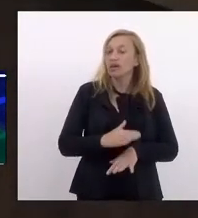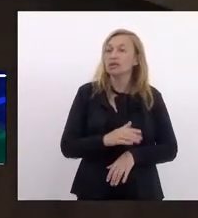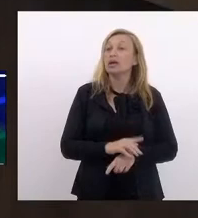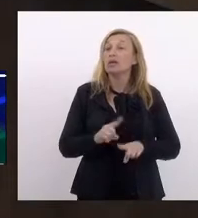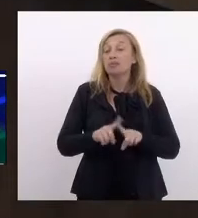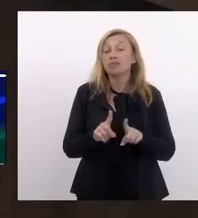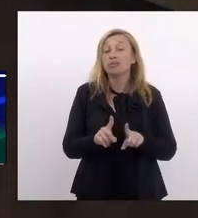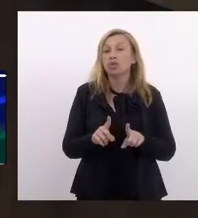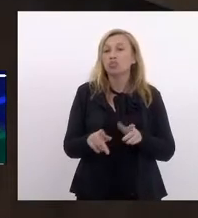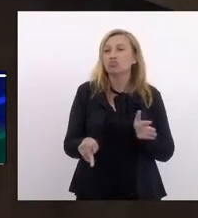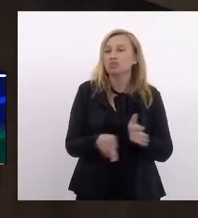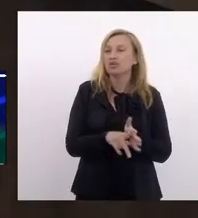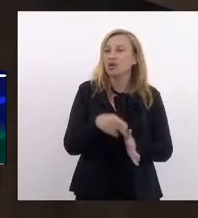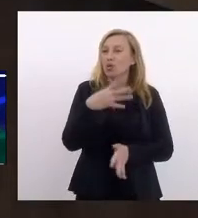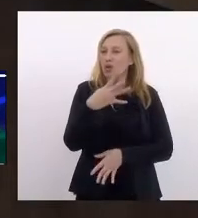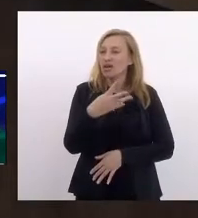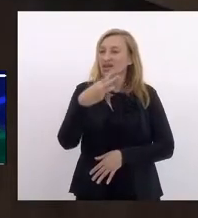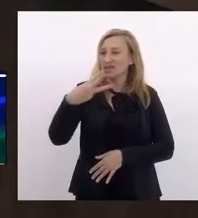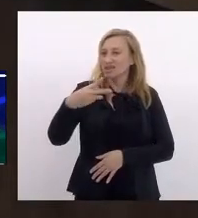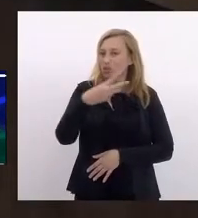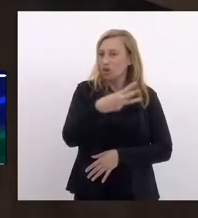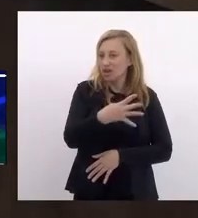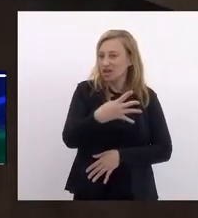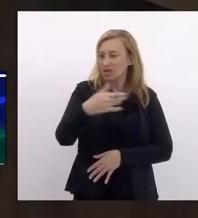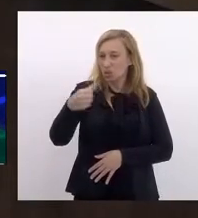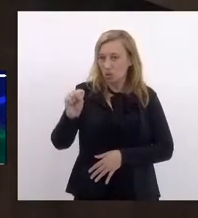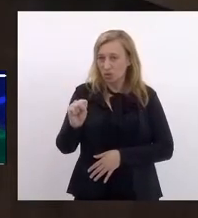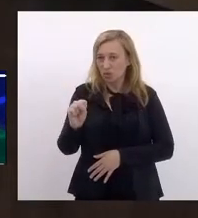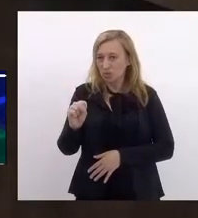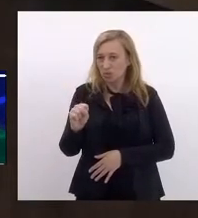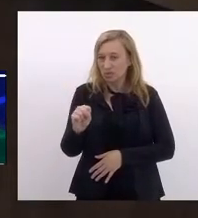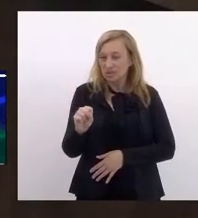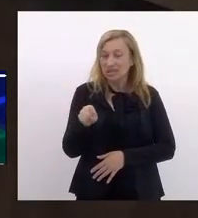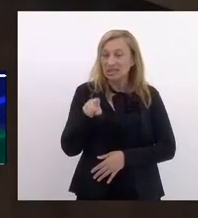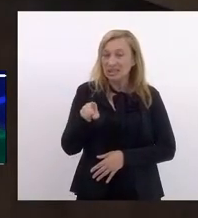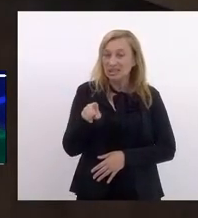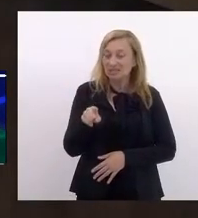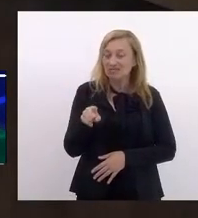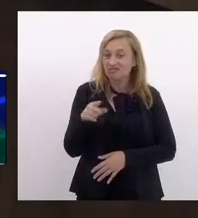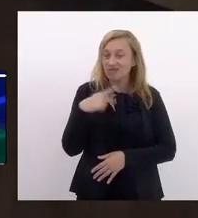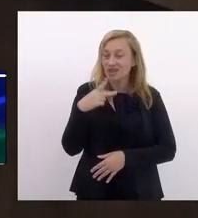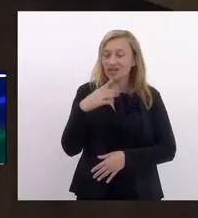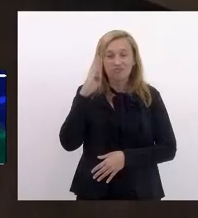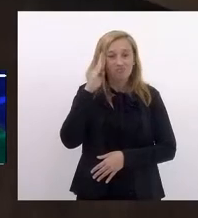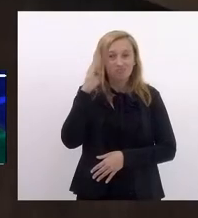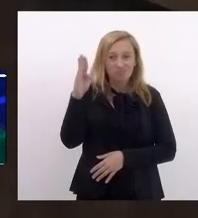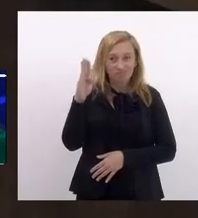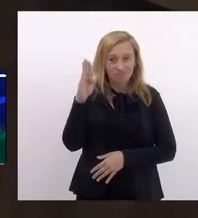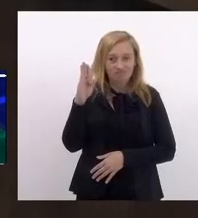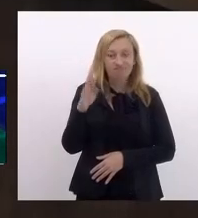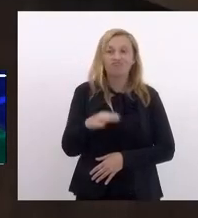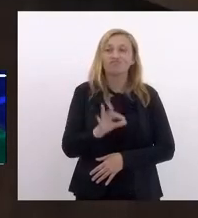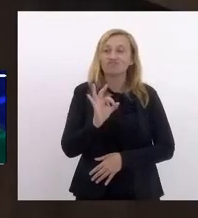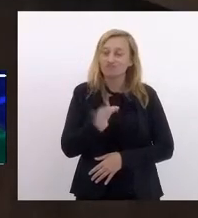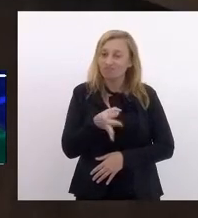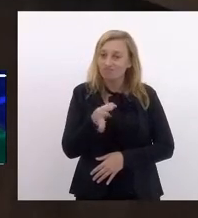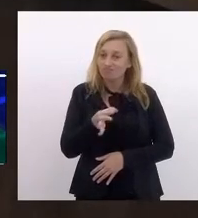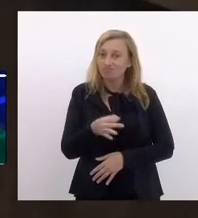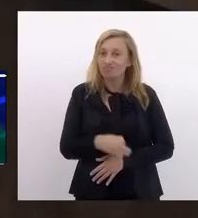o projeto 4348, ele trata especialmente e